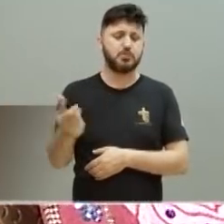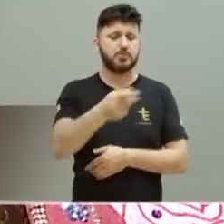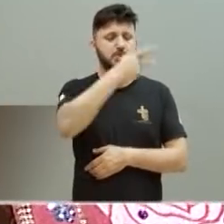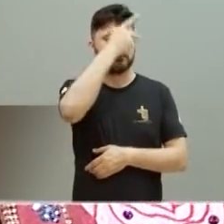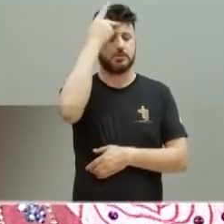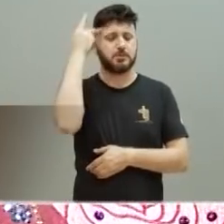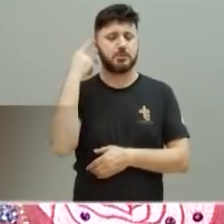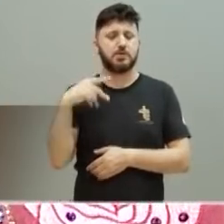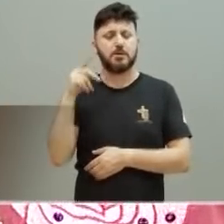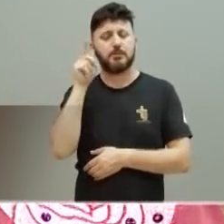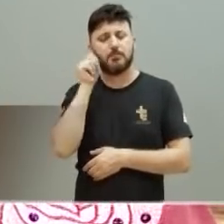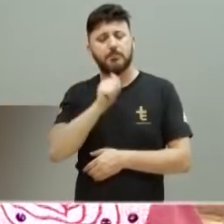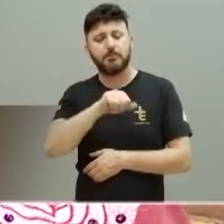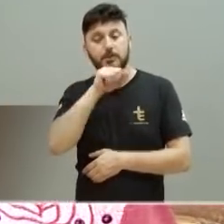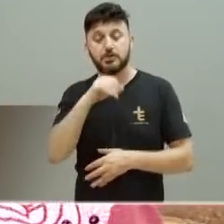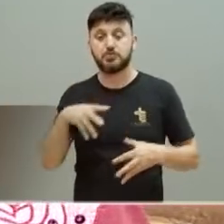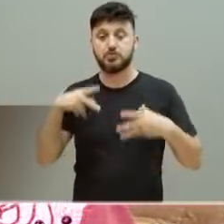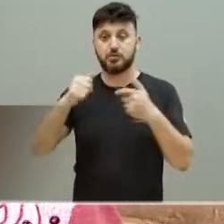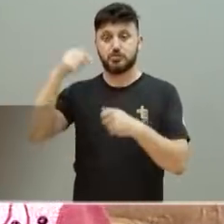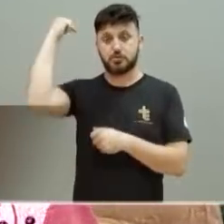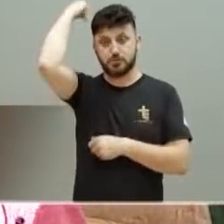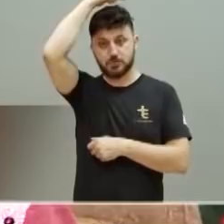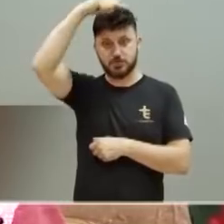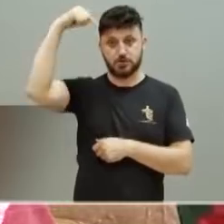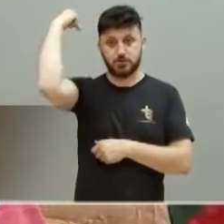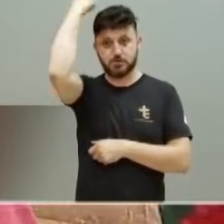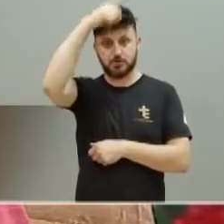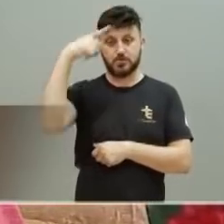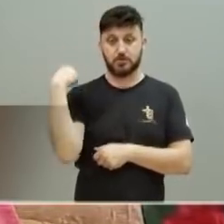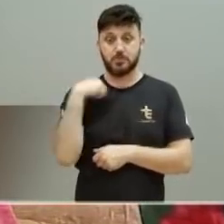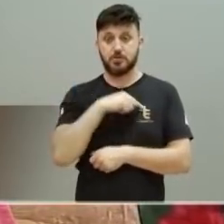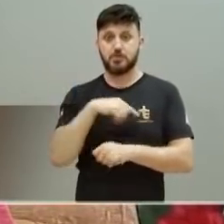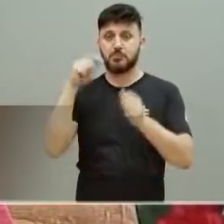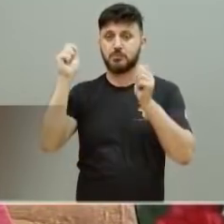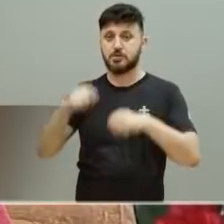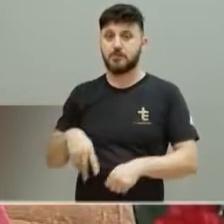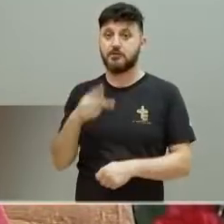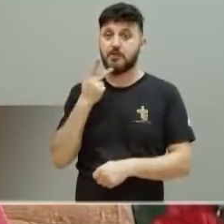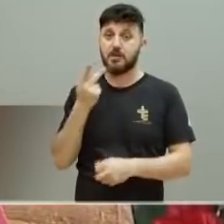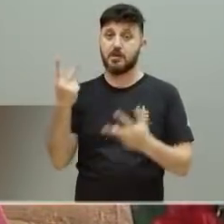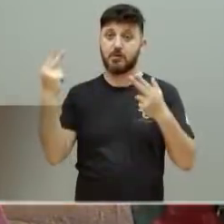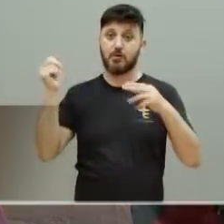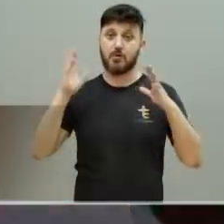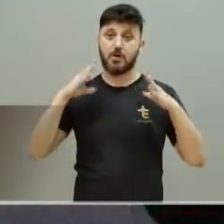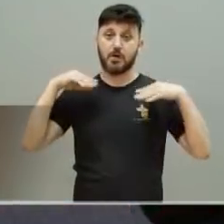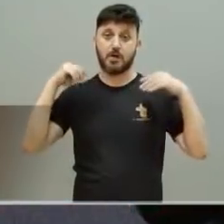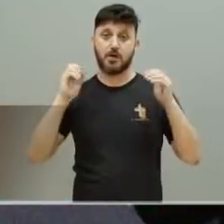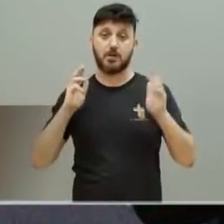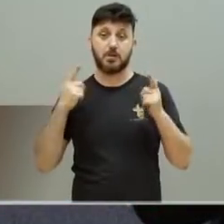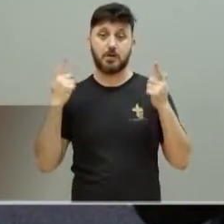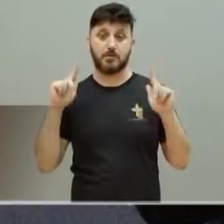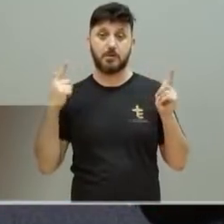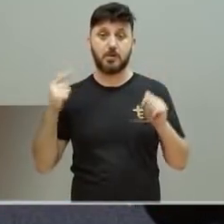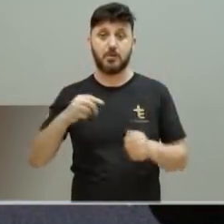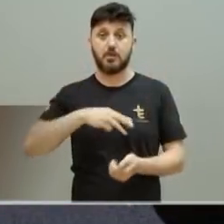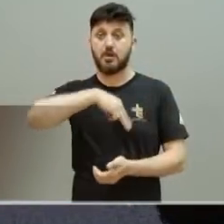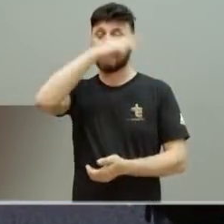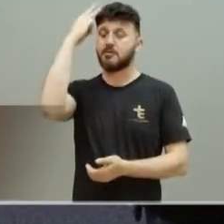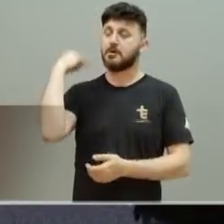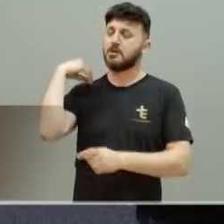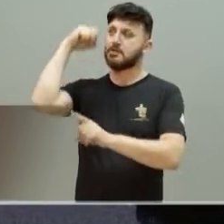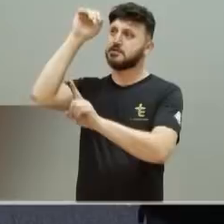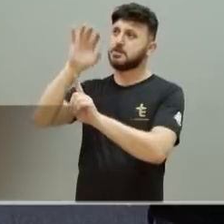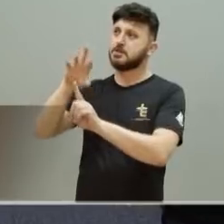dos santos. Ousamos repetir as palavras do anjo Gabriel. Ave Maria, cheia